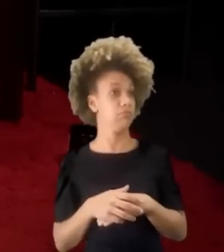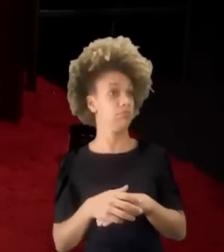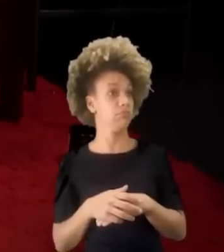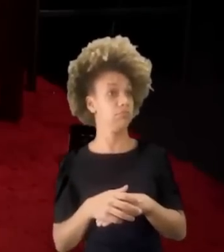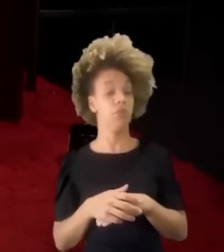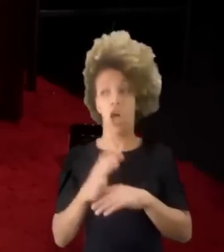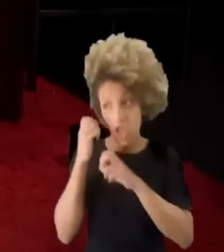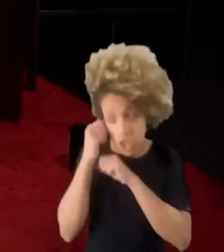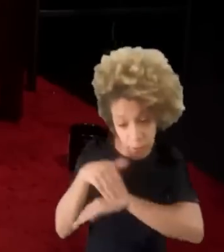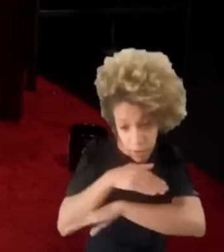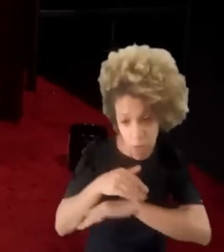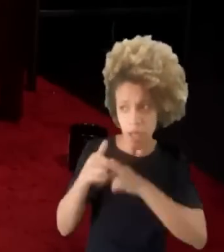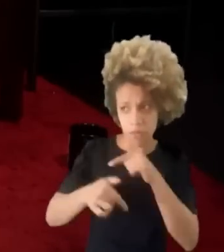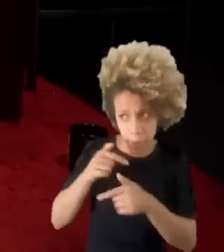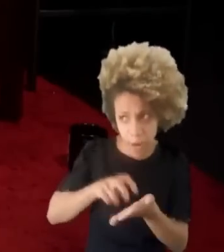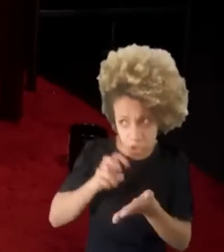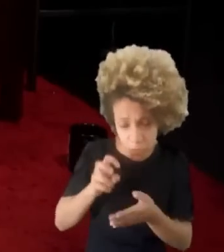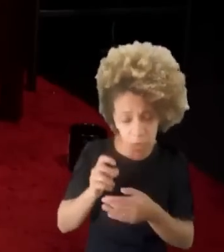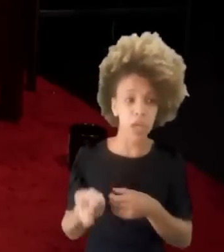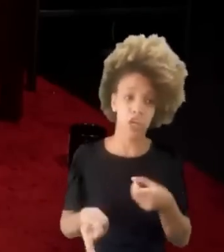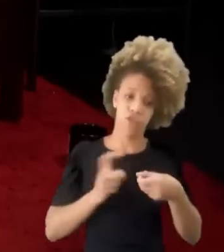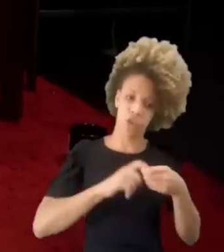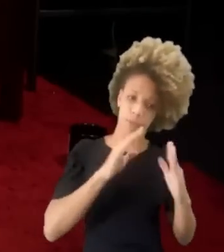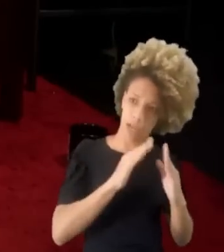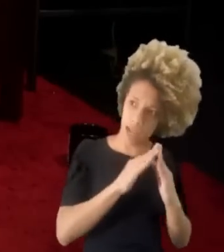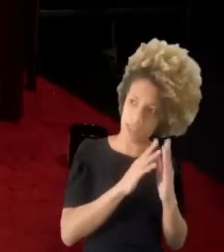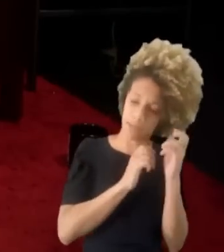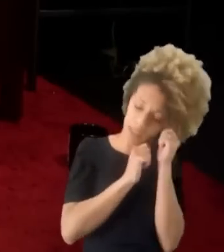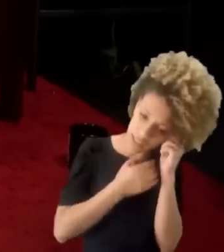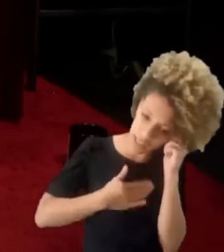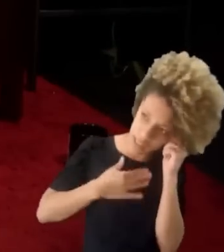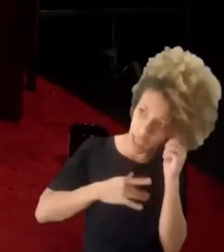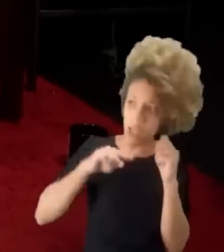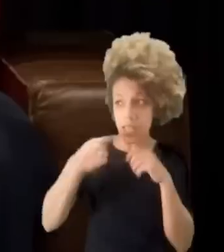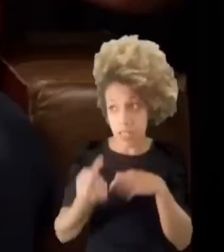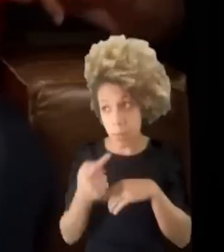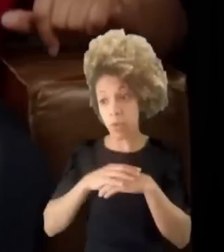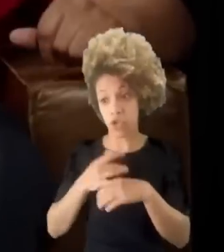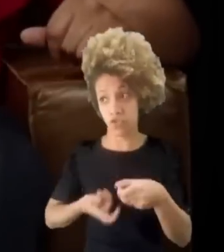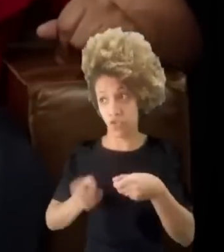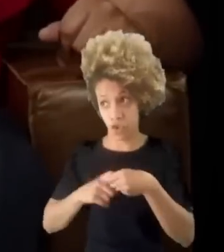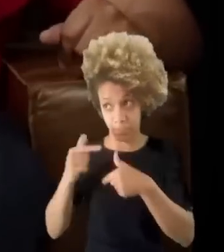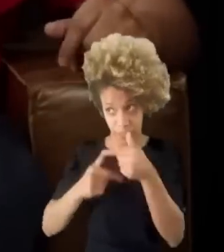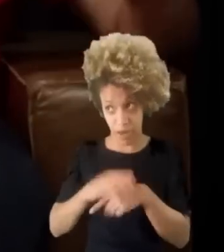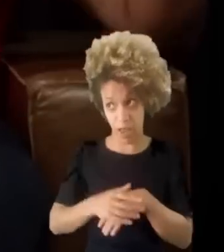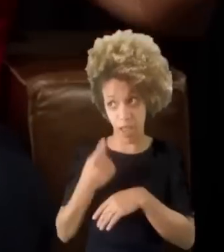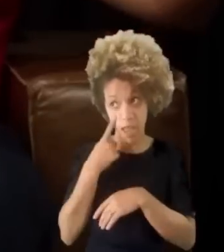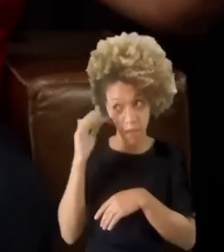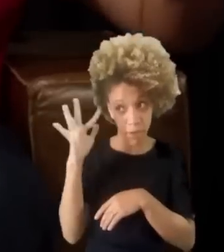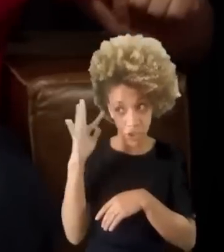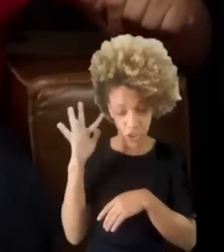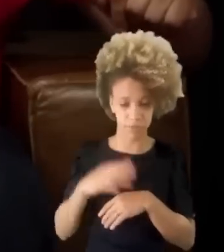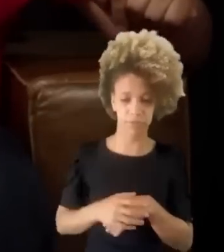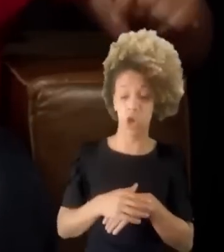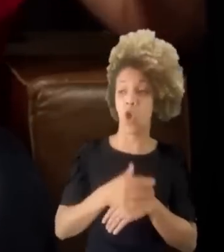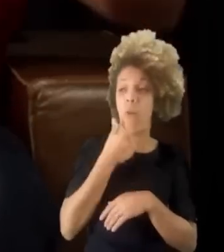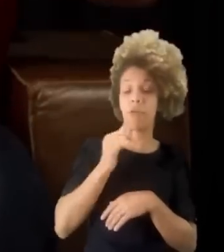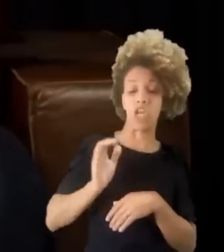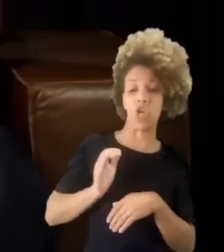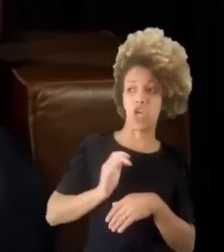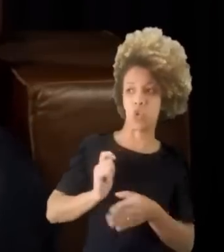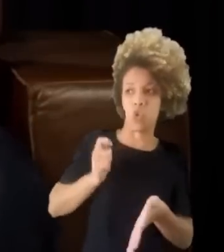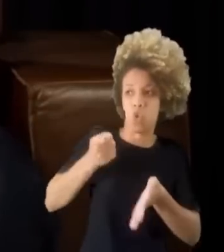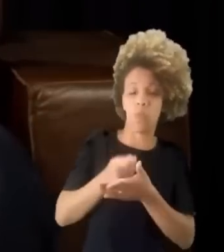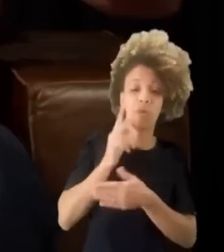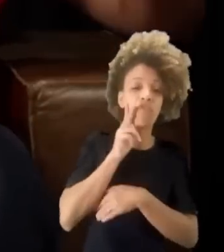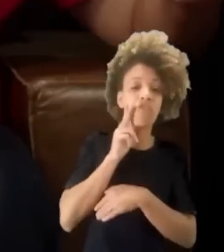vai que dorme na rua acorda de manhã trabalha mais um pouquinho vai pra casa descansar depois ele volta para trabalhar aí você imagina as tiração ó o playboy comprou